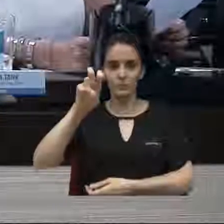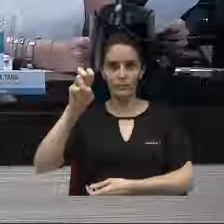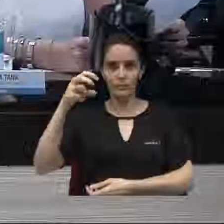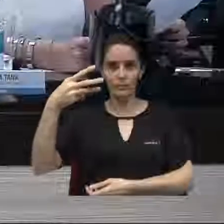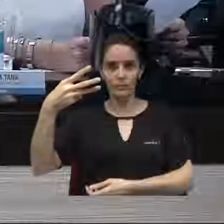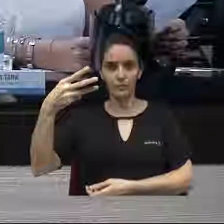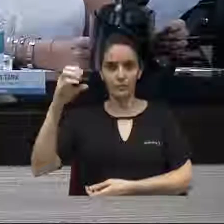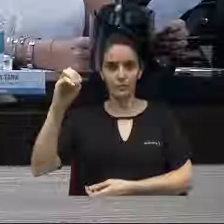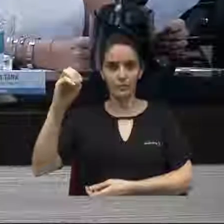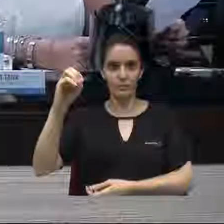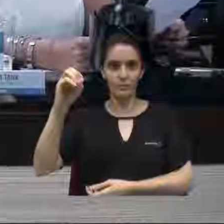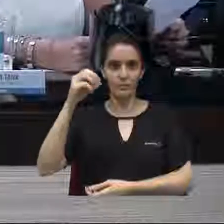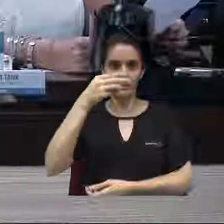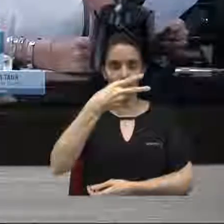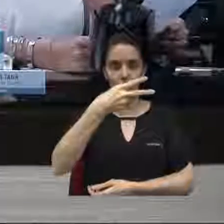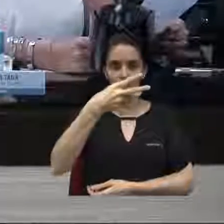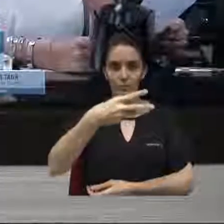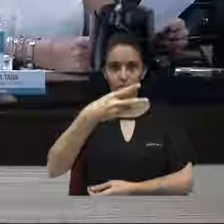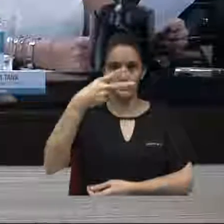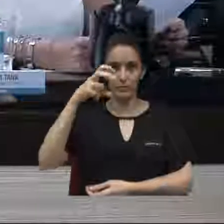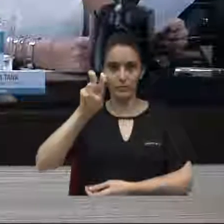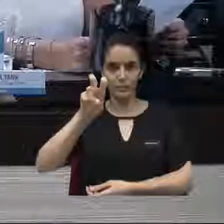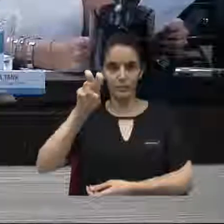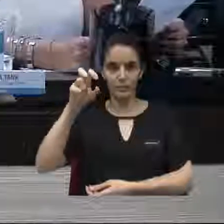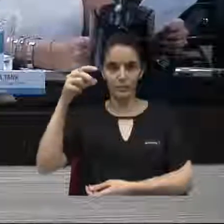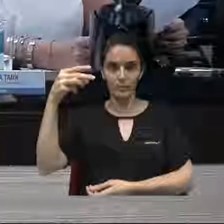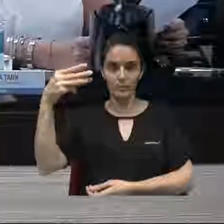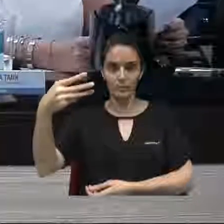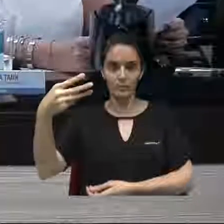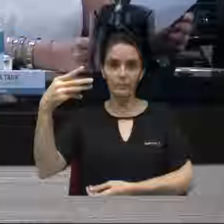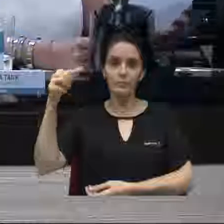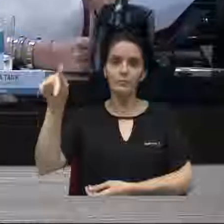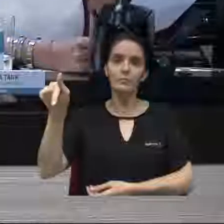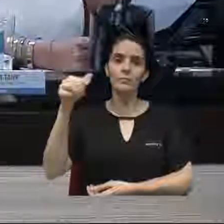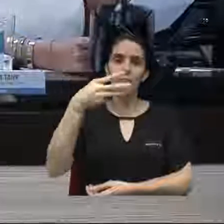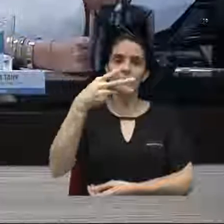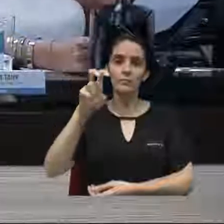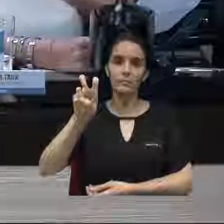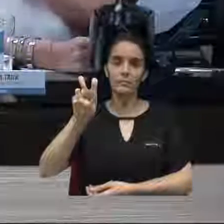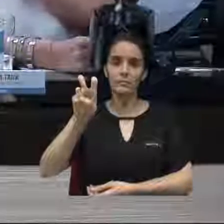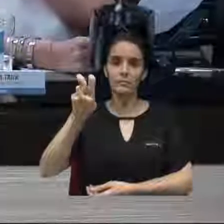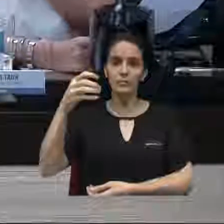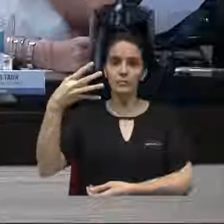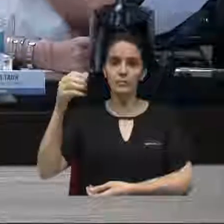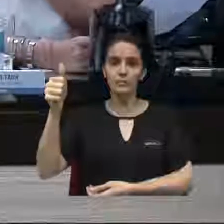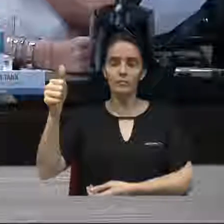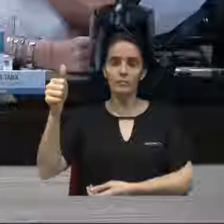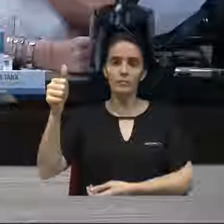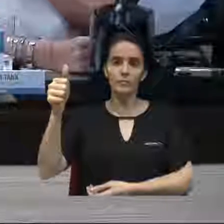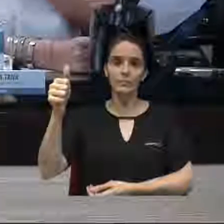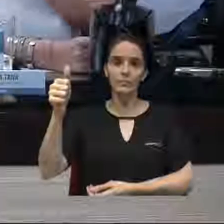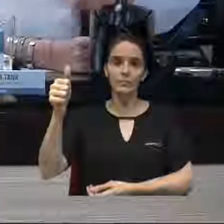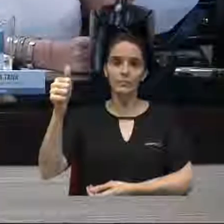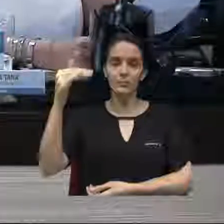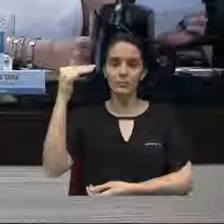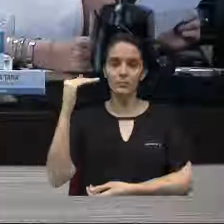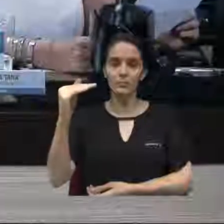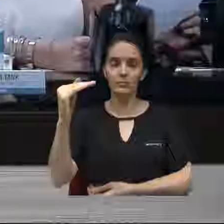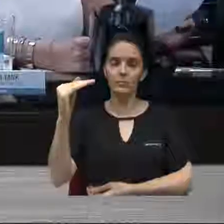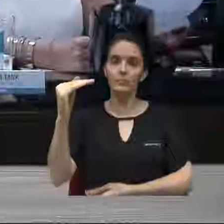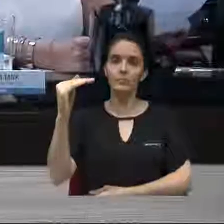3530, 3537, 3539, 3540, 3541,